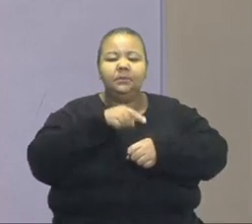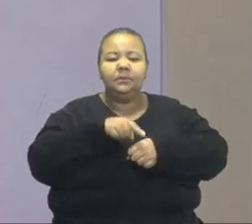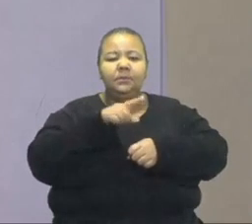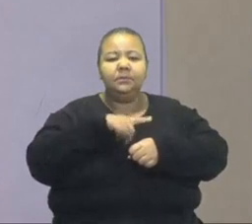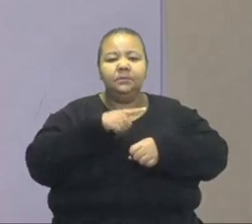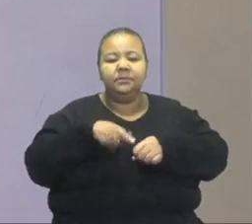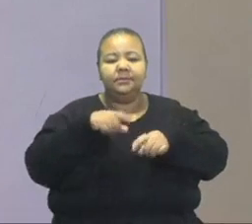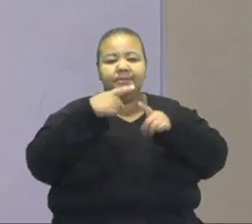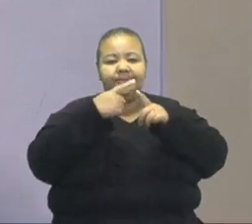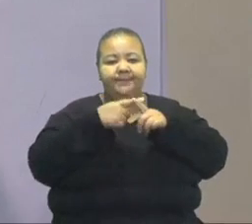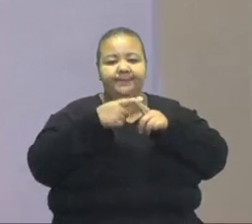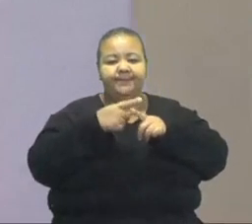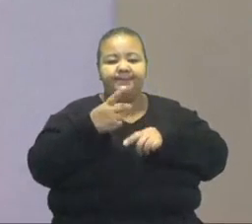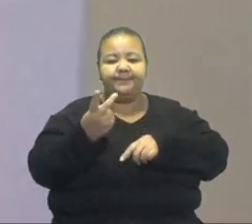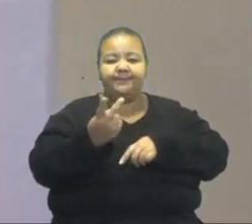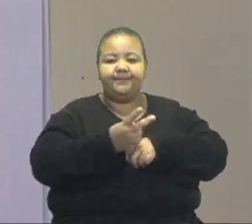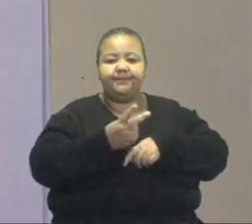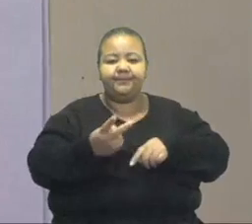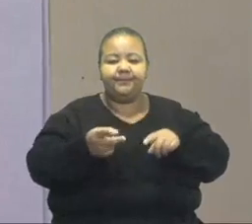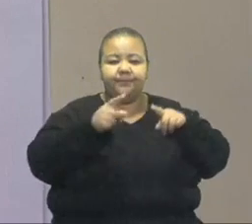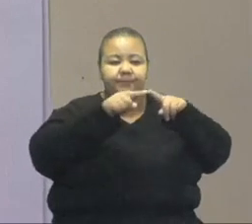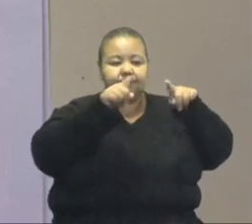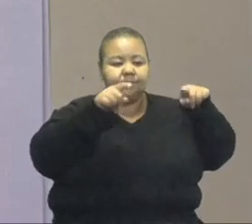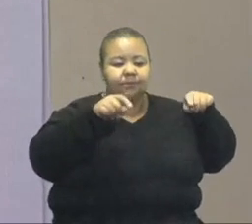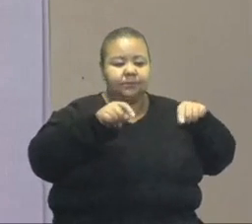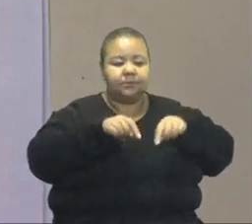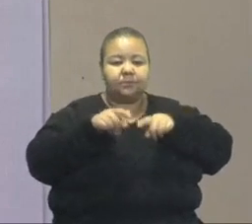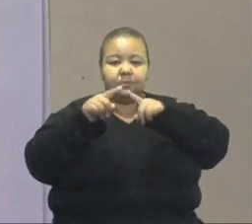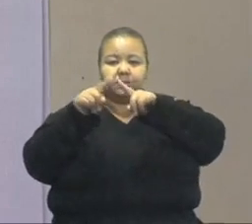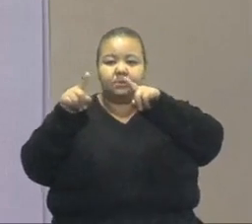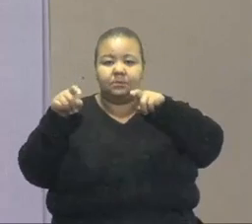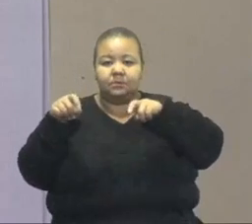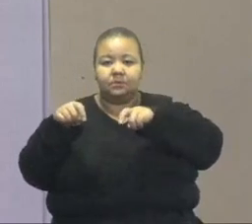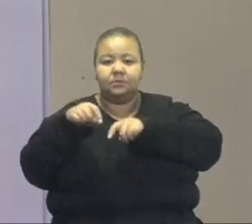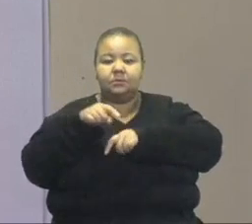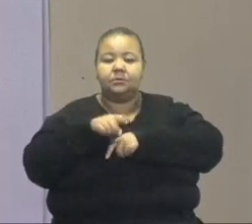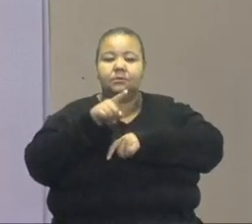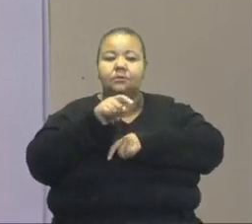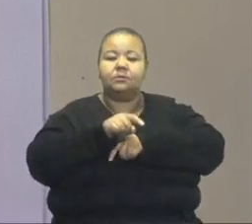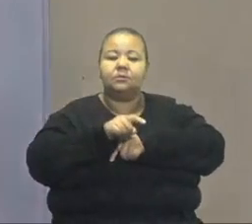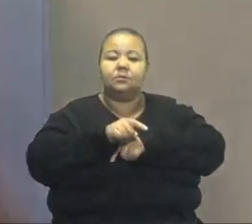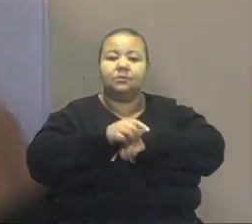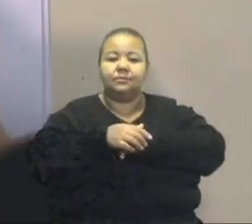o produto dessas nossas duas matrizes, que vai ser